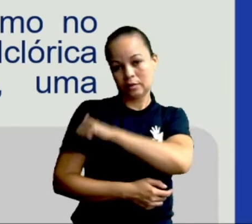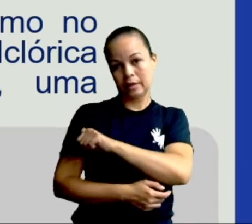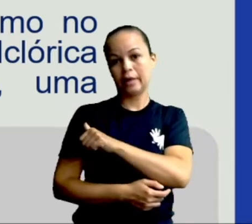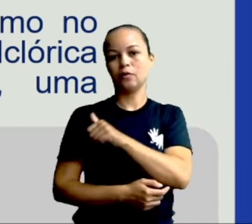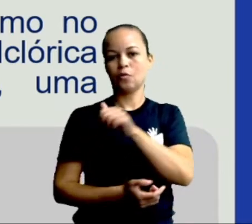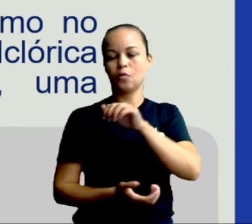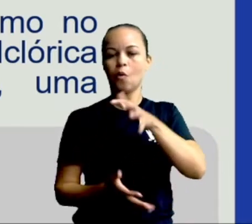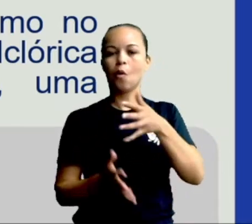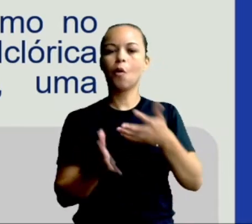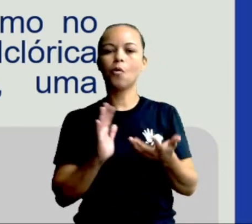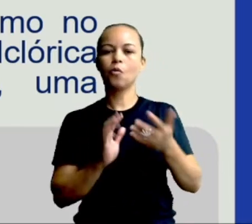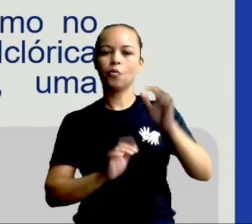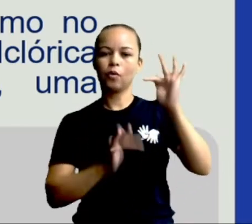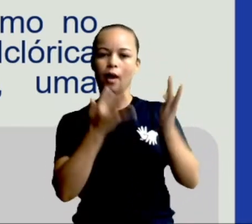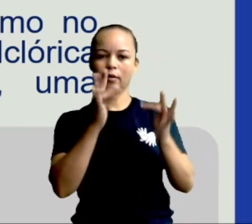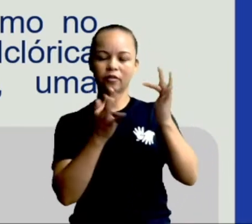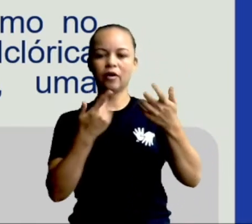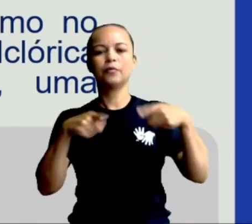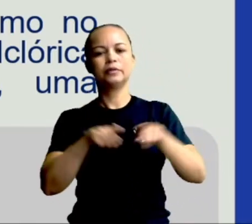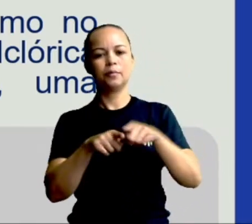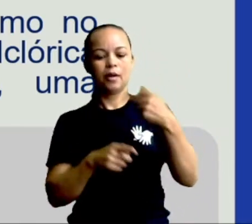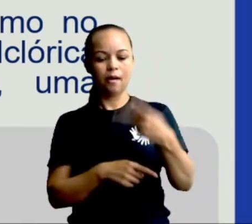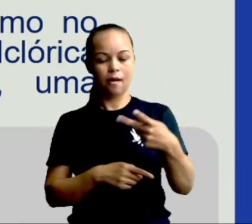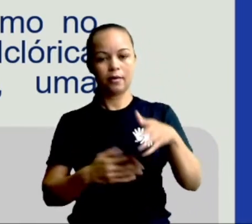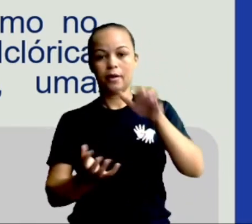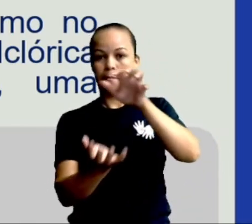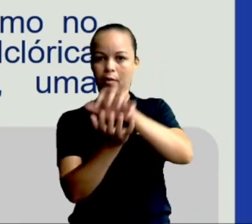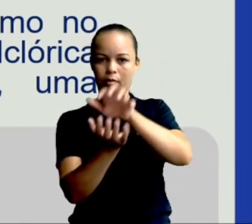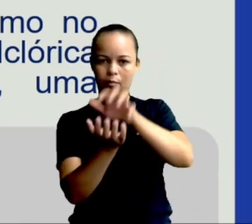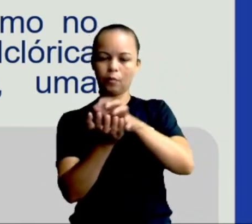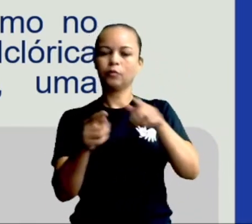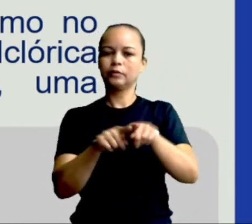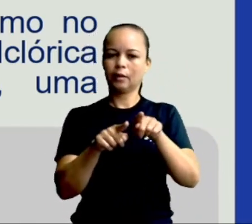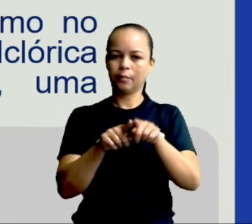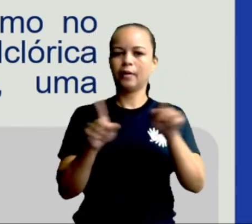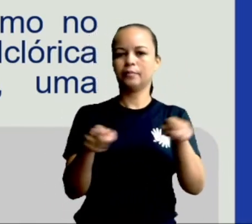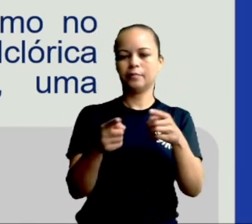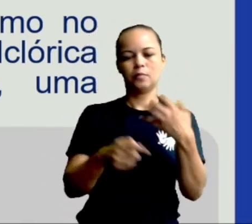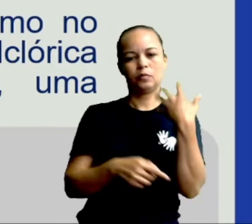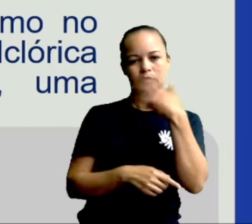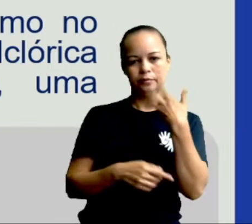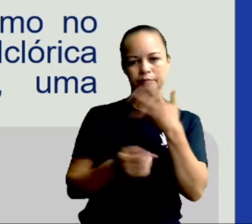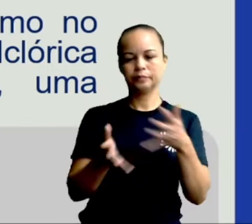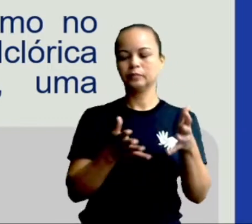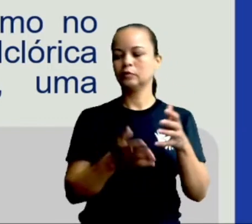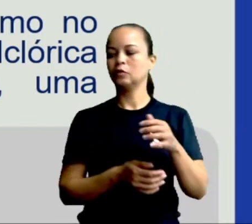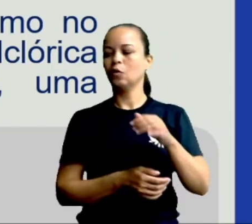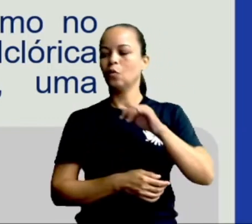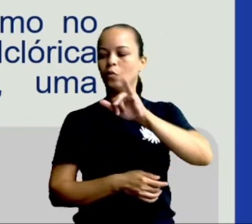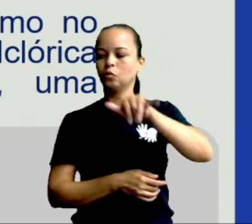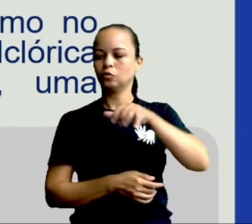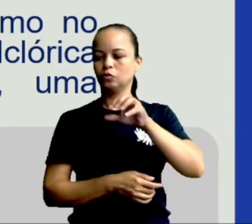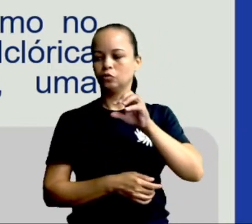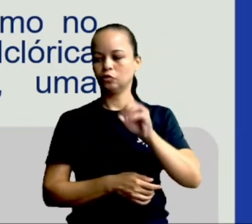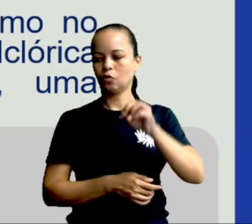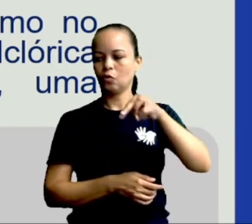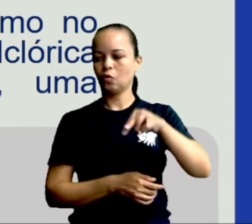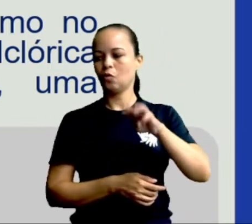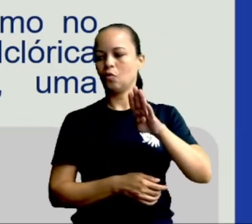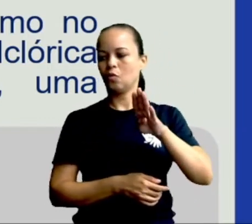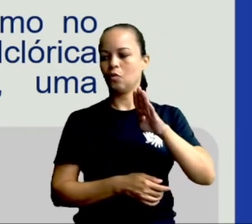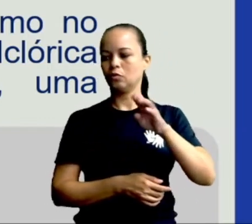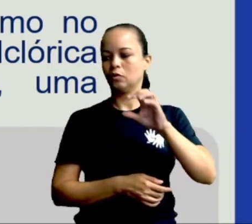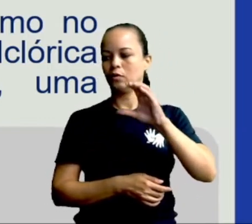Pernambuco a gente tem também o destaque para esse tipo musical. O jongo, o carimbó, o maxixe,